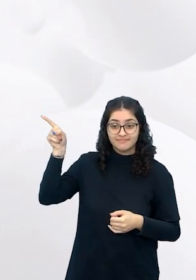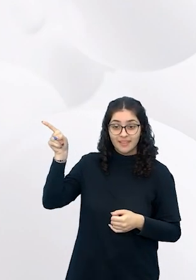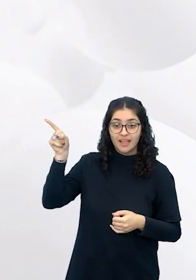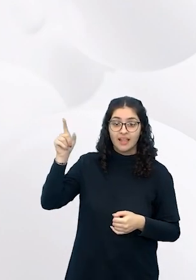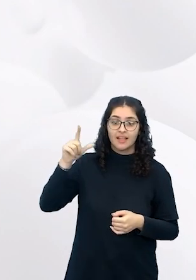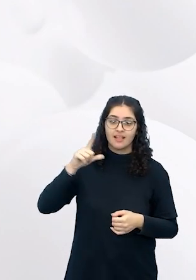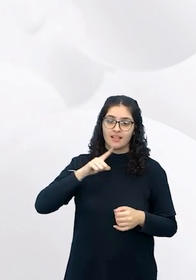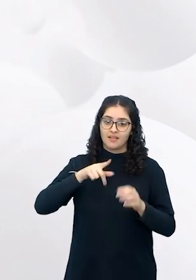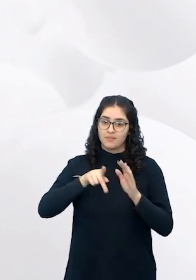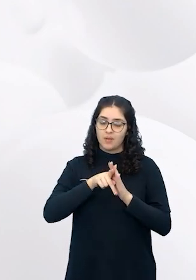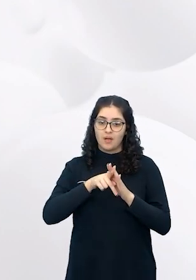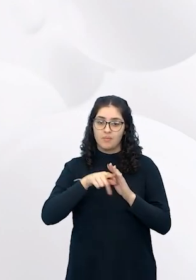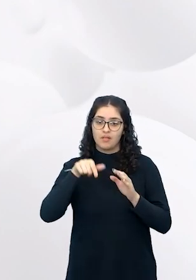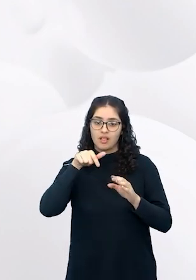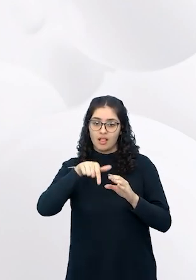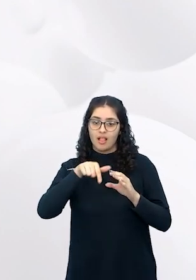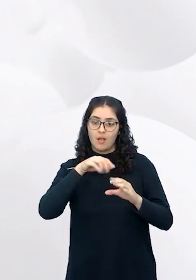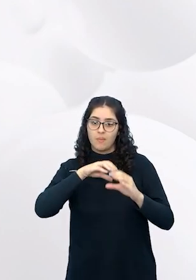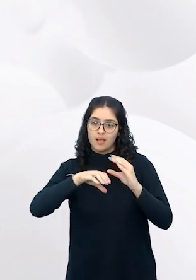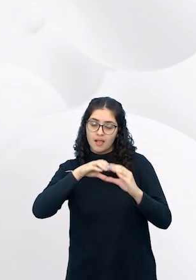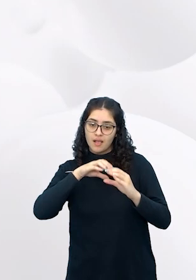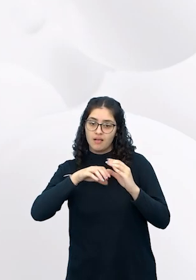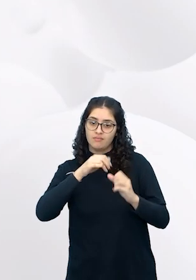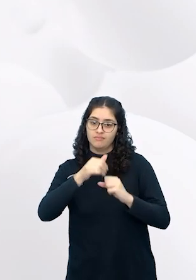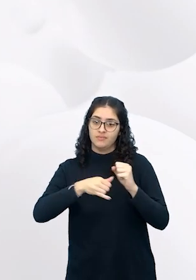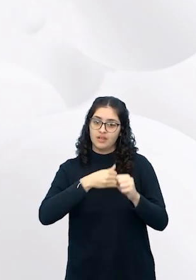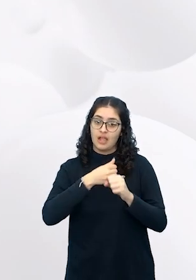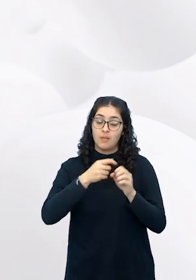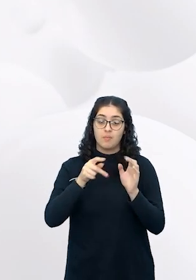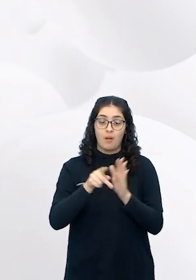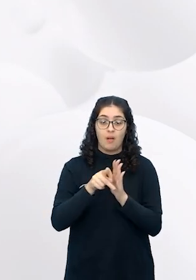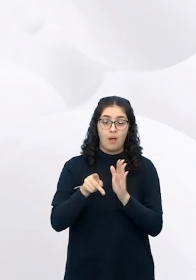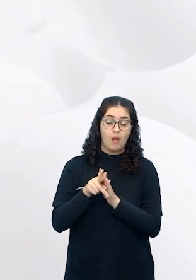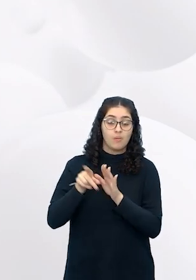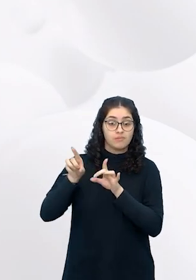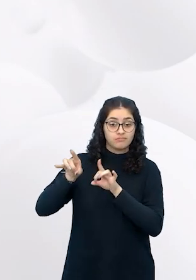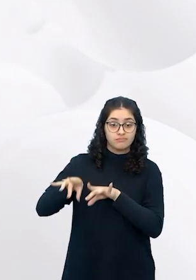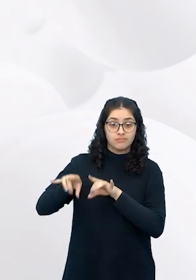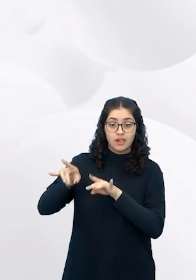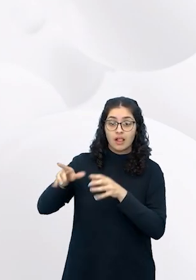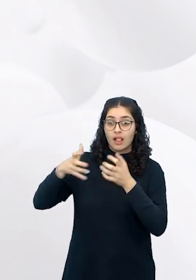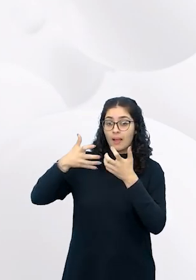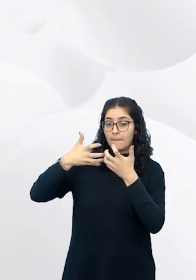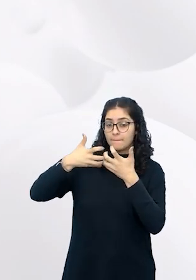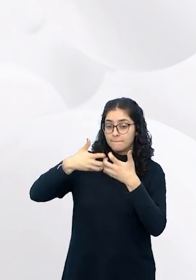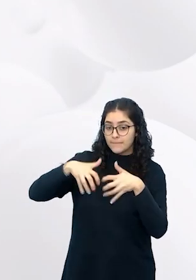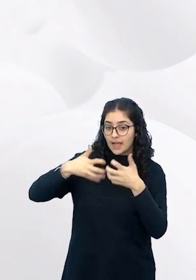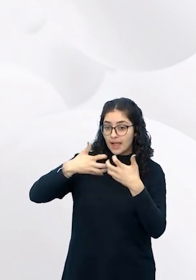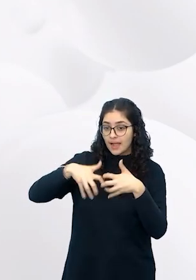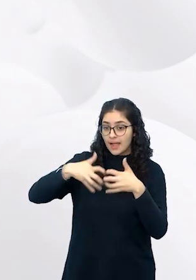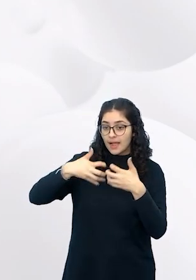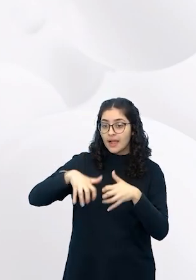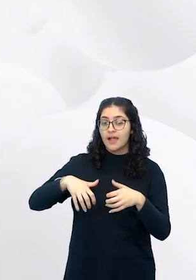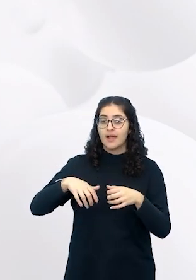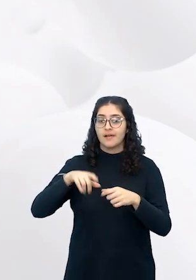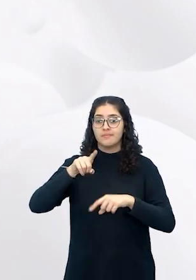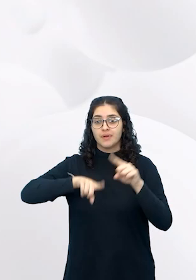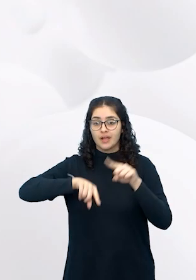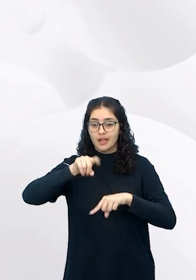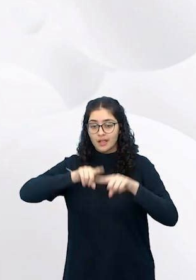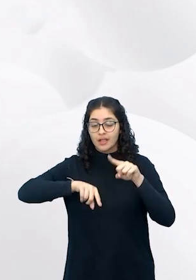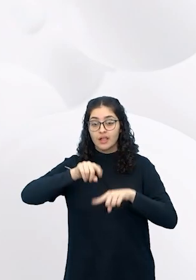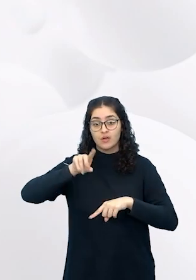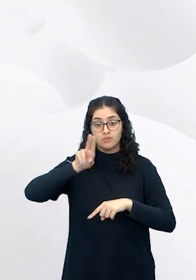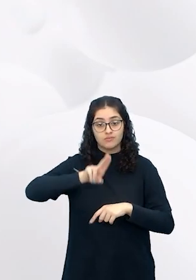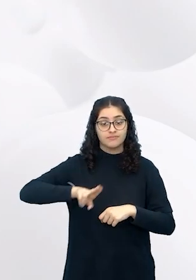comunicação em redes. Daí a gente vai entrar mais na parte técnica, né, das máquinas e dos equipamentos que a